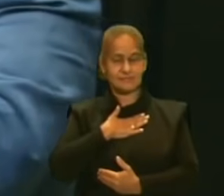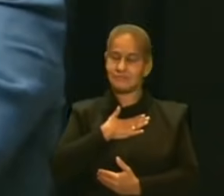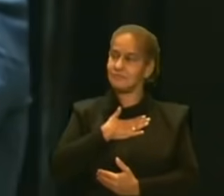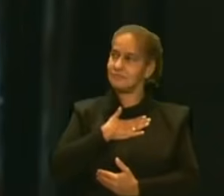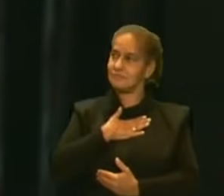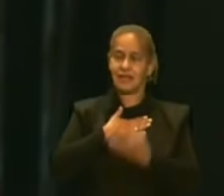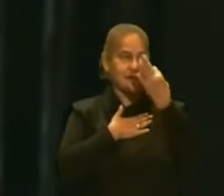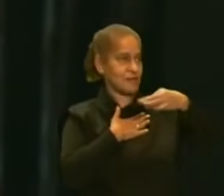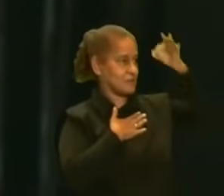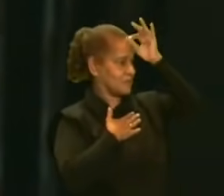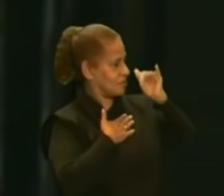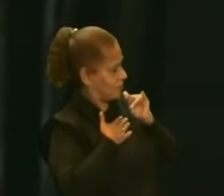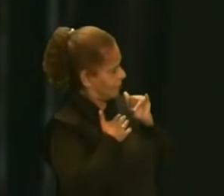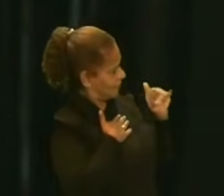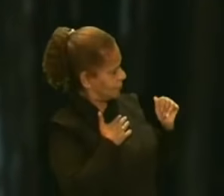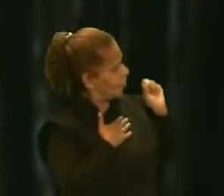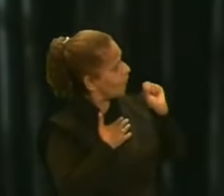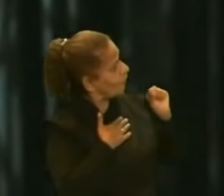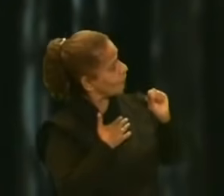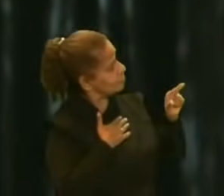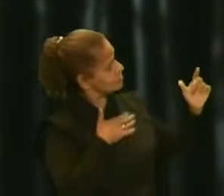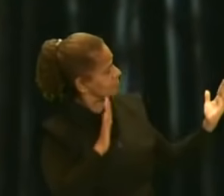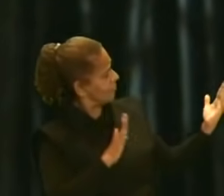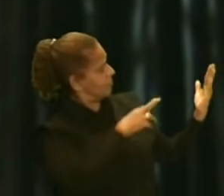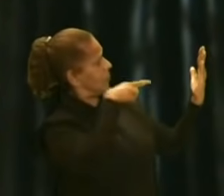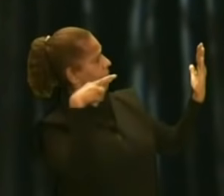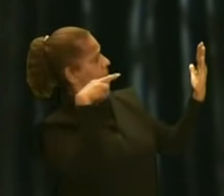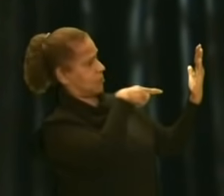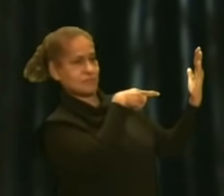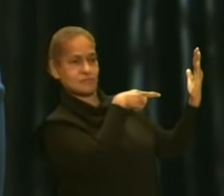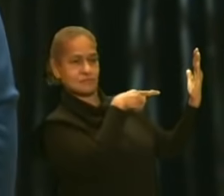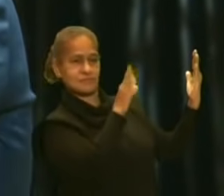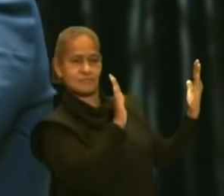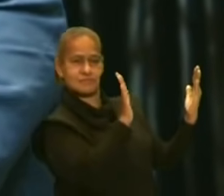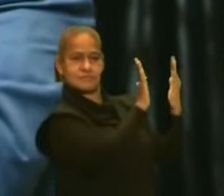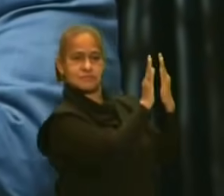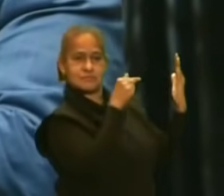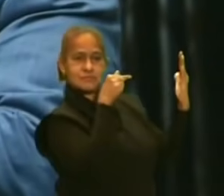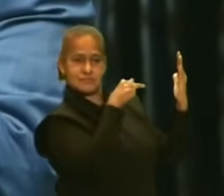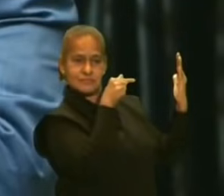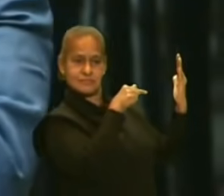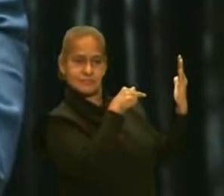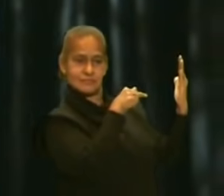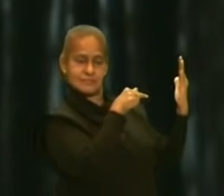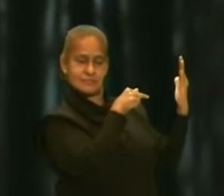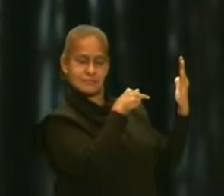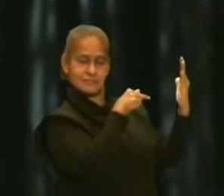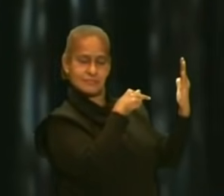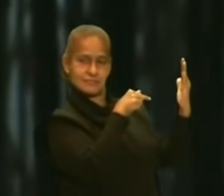E o Espírito Santo dizia: o que você está vendo nesse espelho?